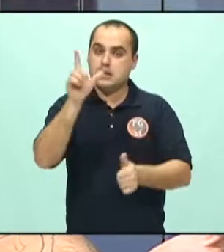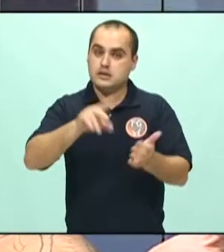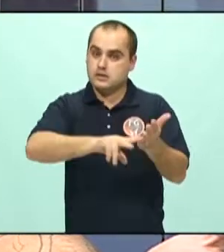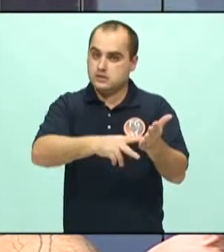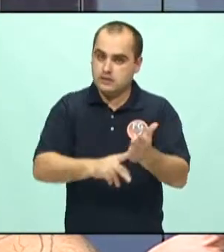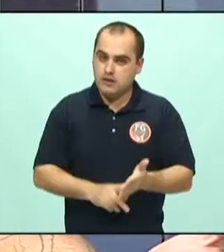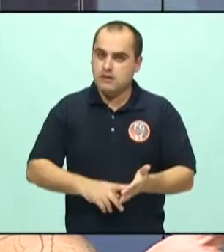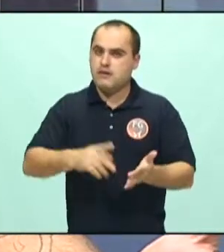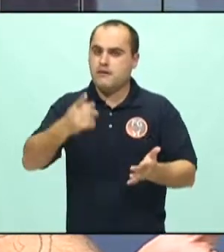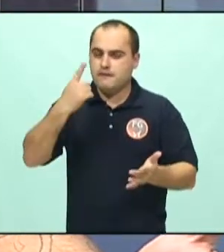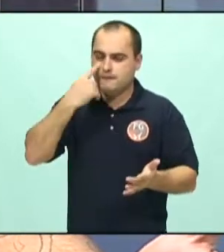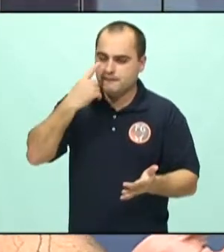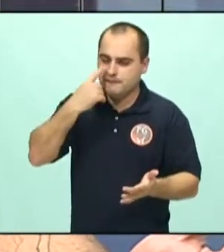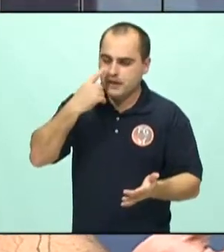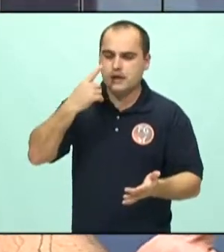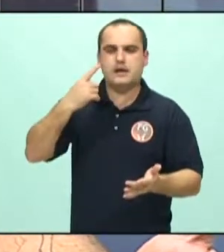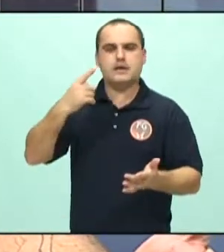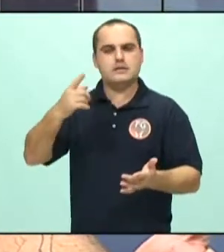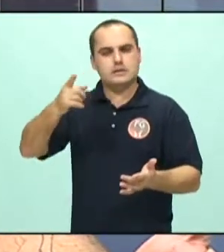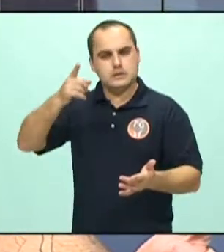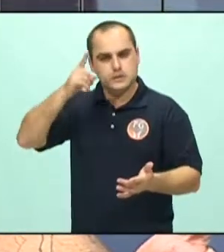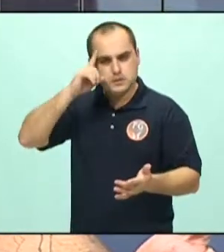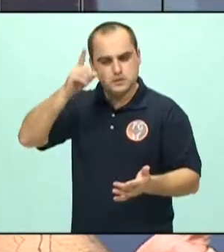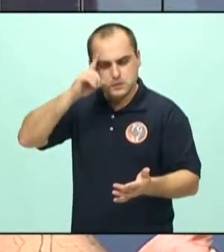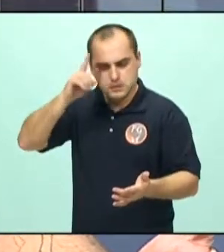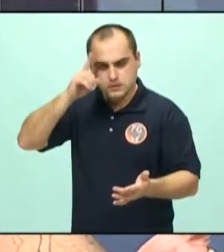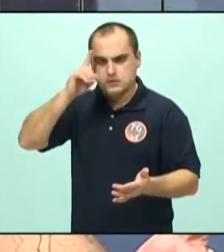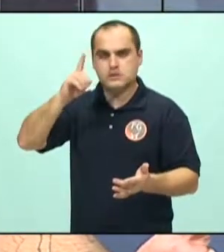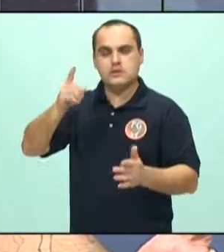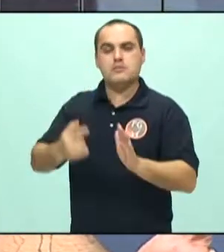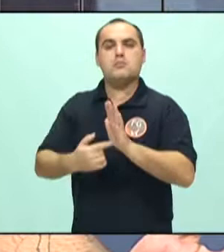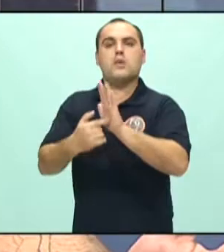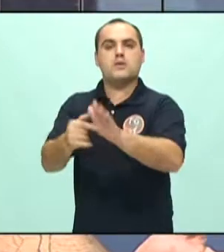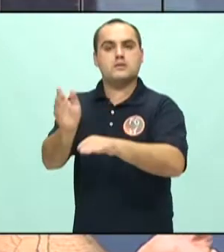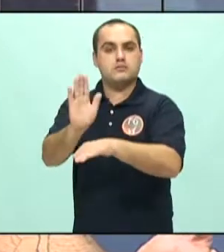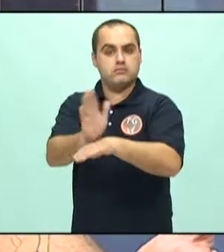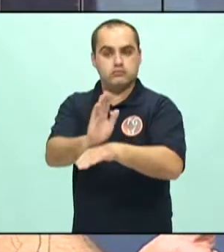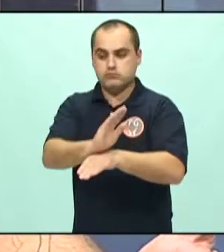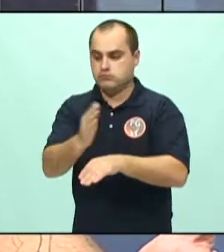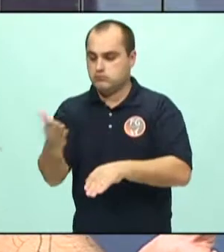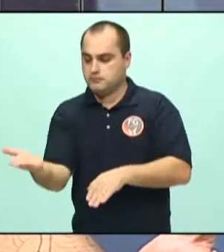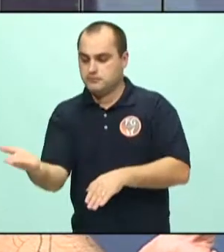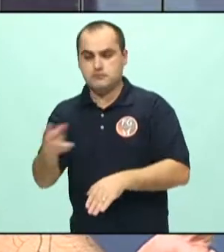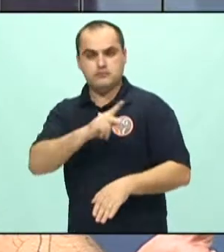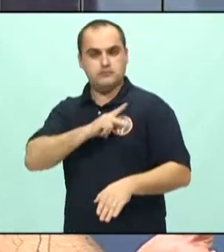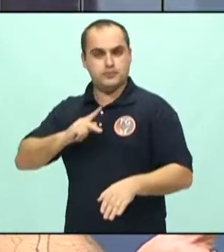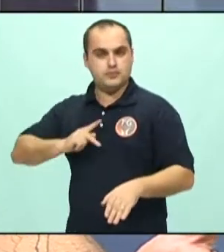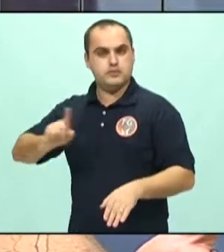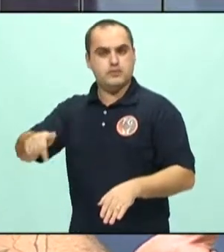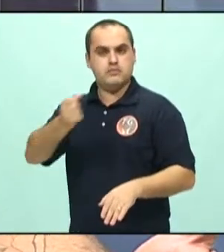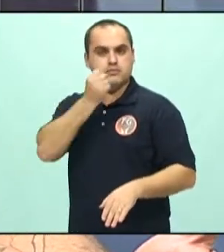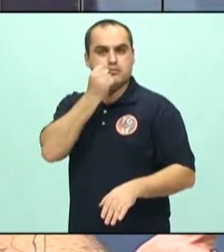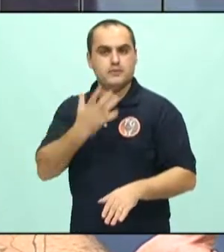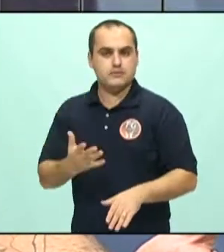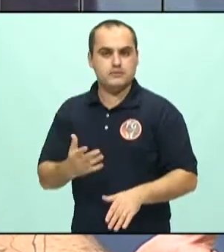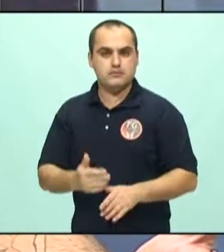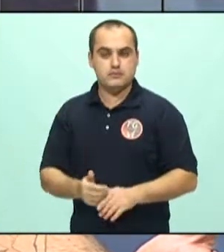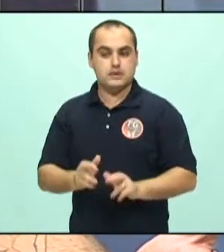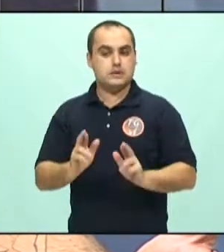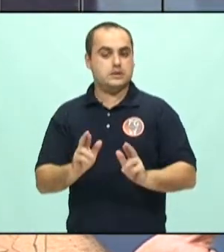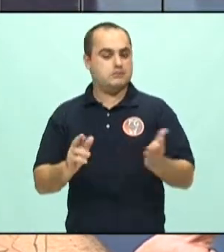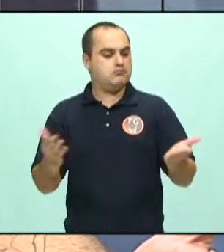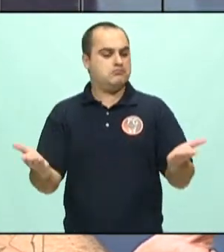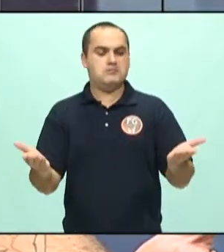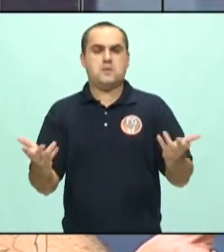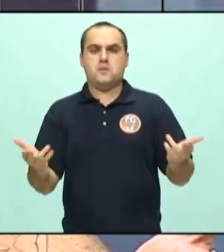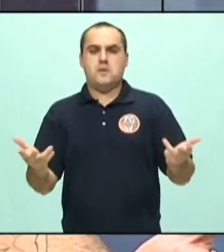pele, e o documentário vem mostrar de que o público é bom, não tem diferença do privado. O que faz diferença são as pessoas,